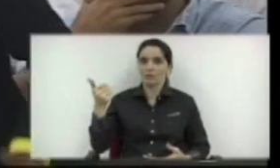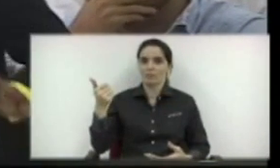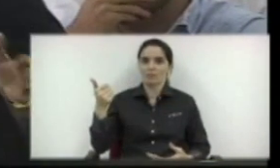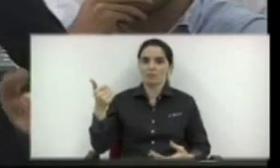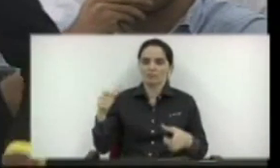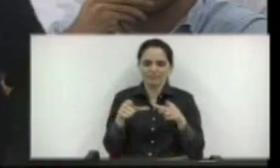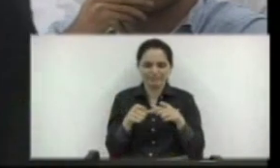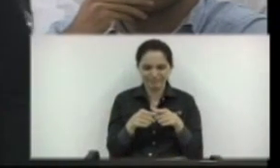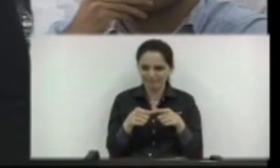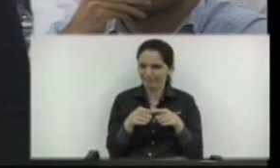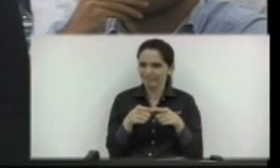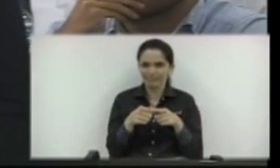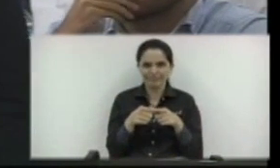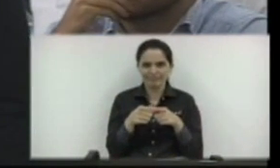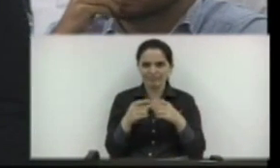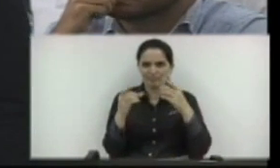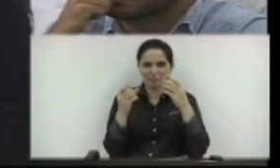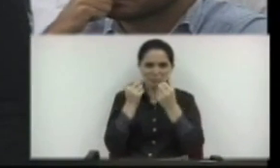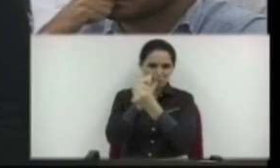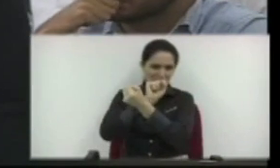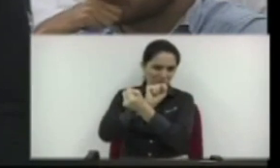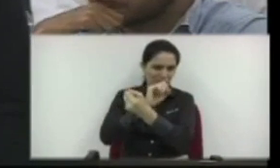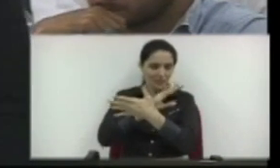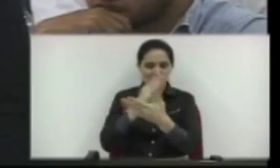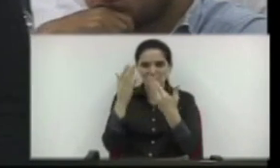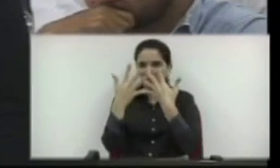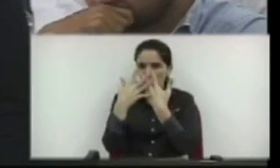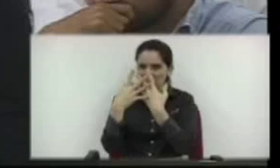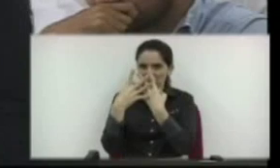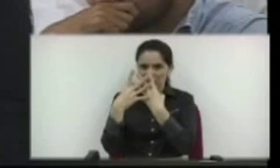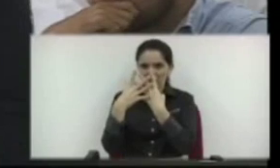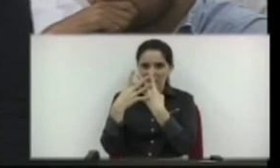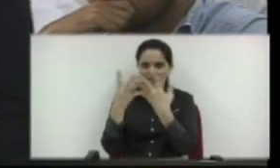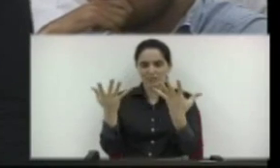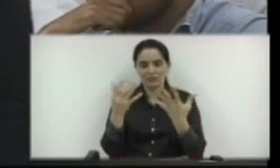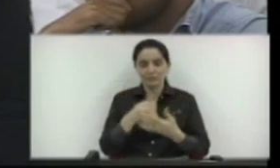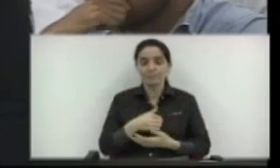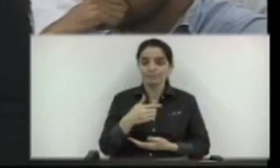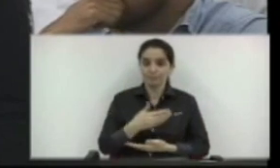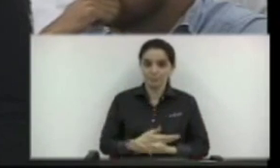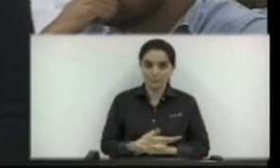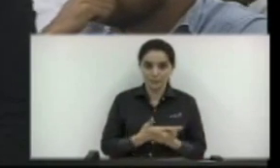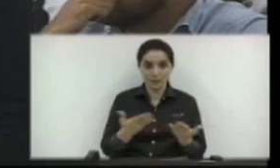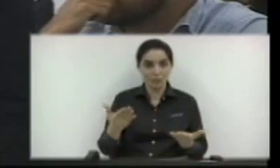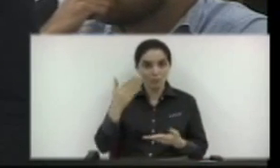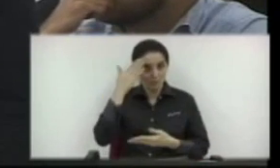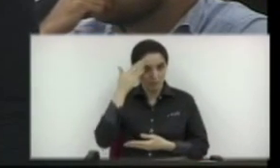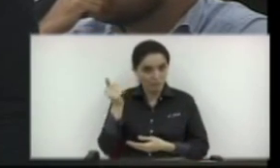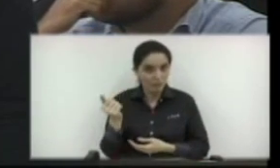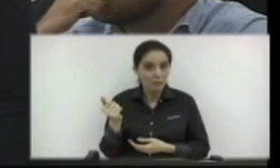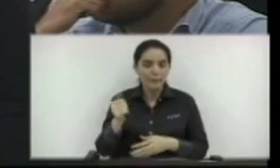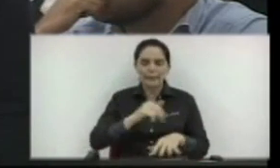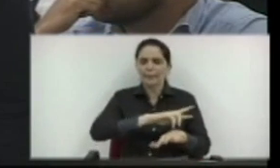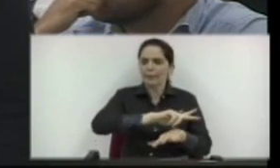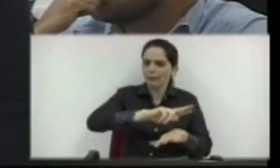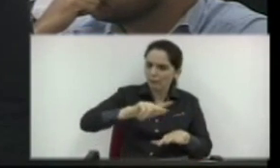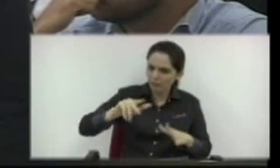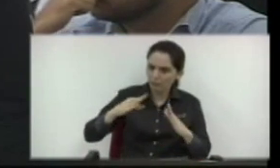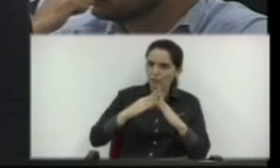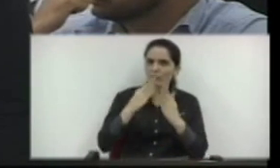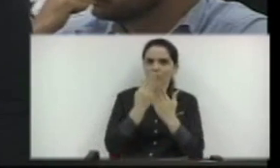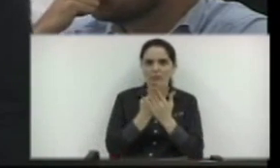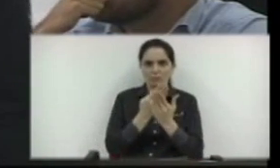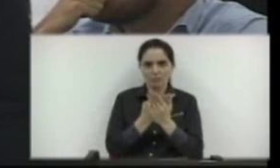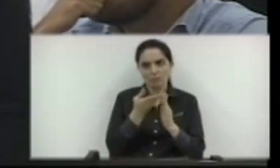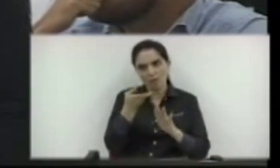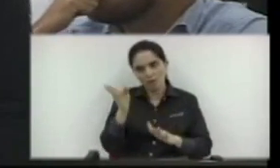não naquela mini jaulas. A gente sabe que o nosso zoológico é visitado por muitas escolas, muitas